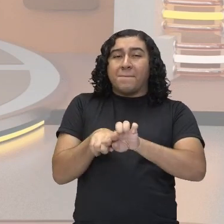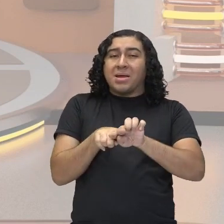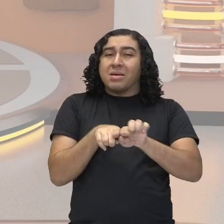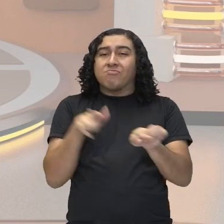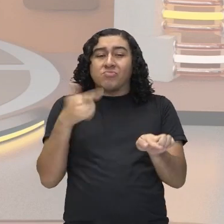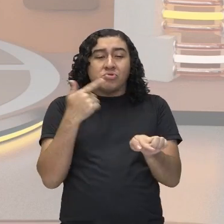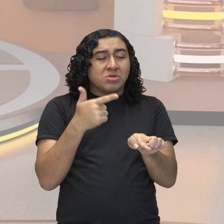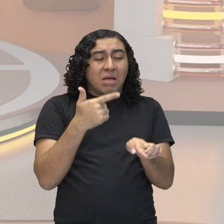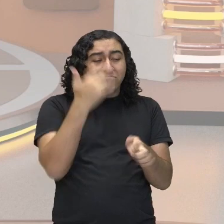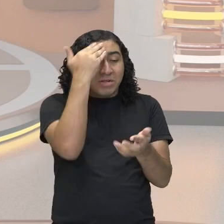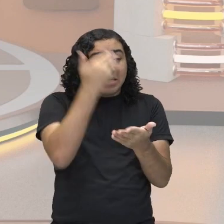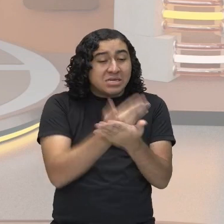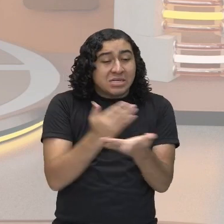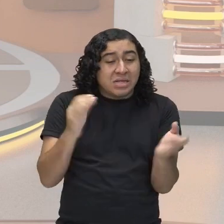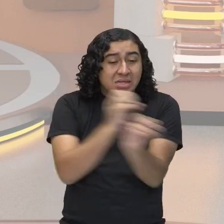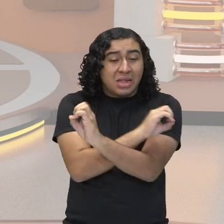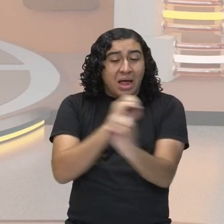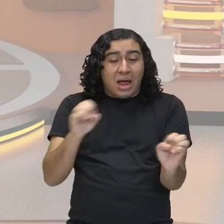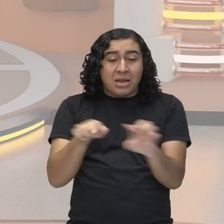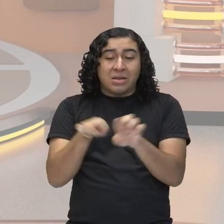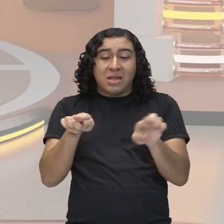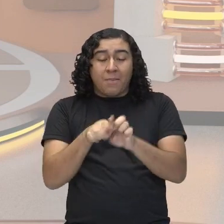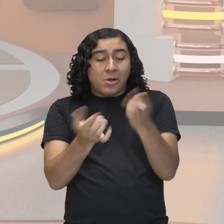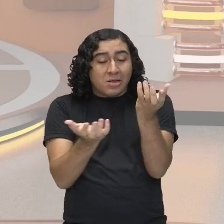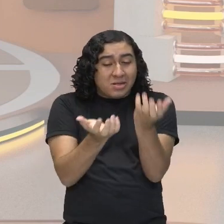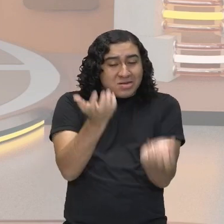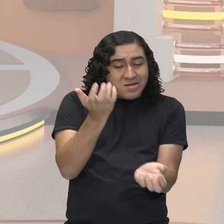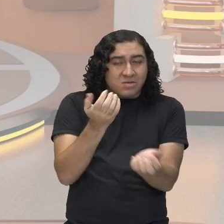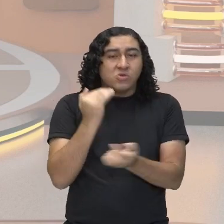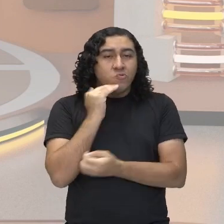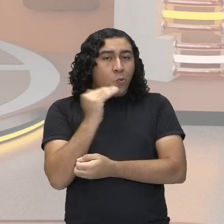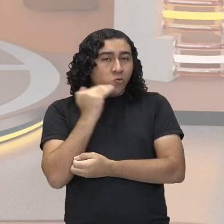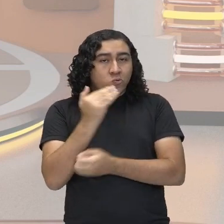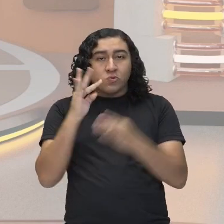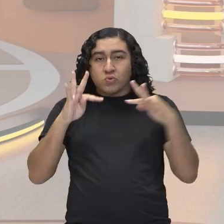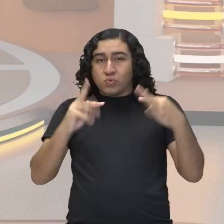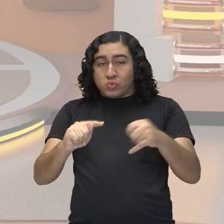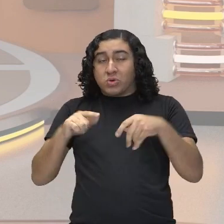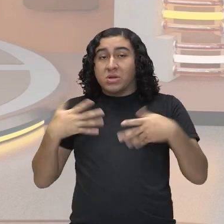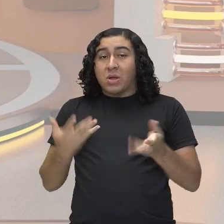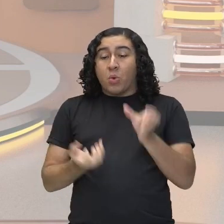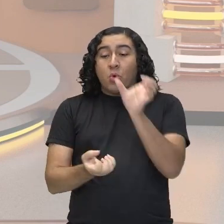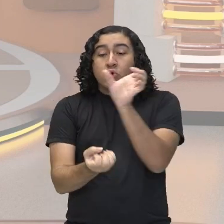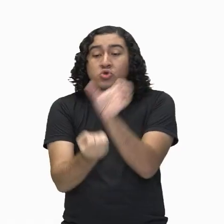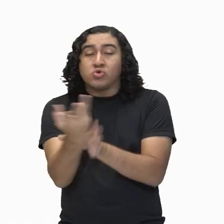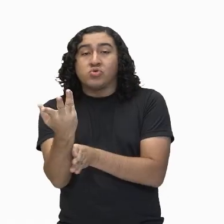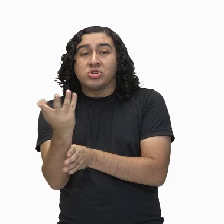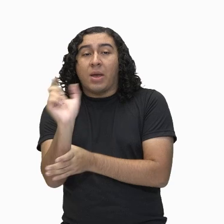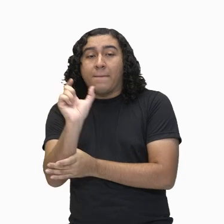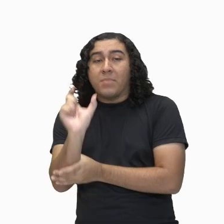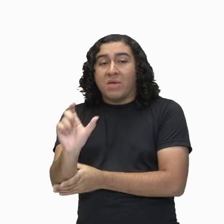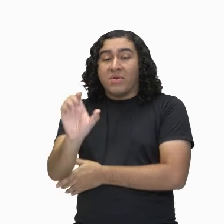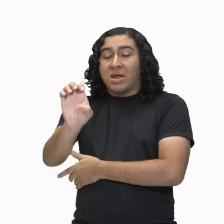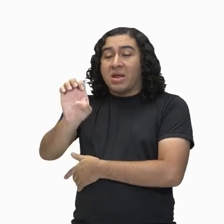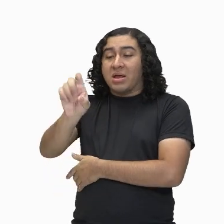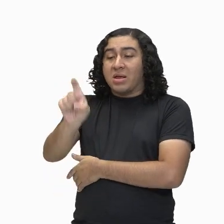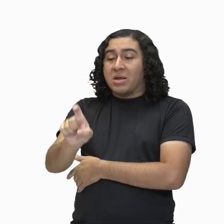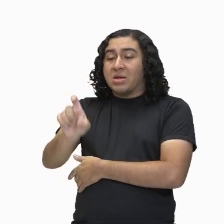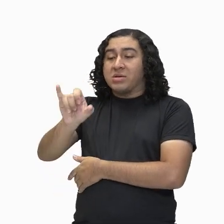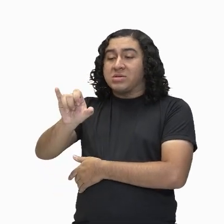insegurança, né, de uma instabilidade, surge o existencialismo, a